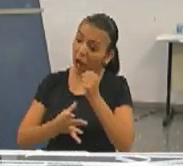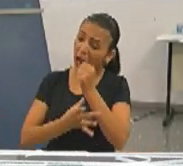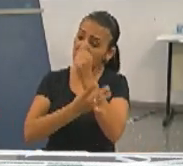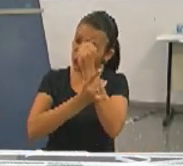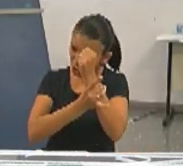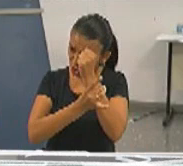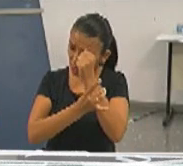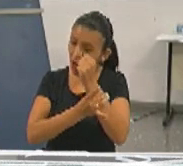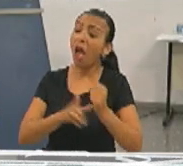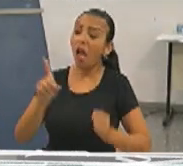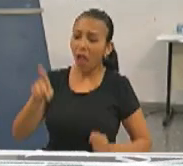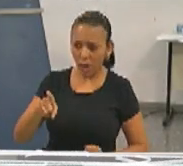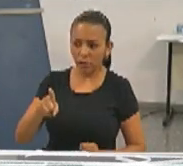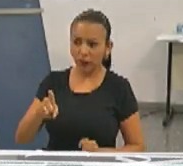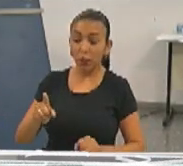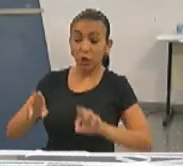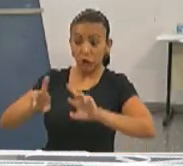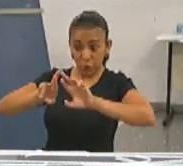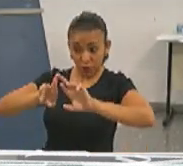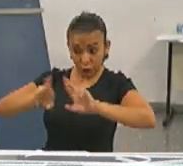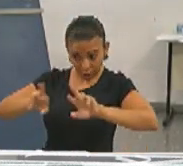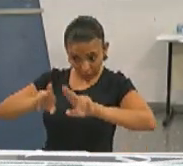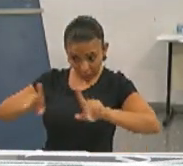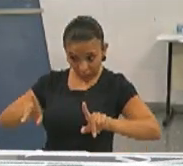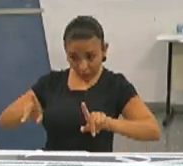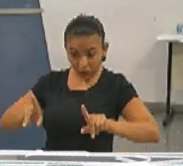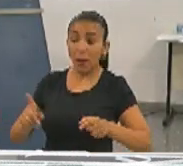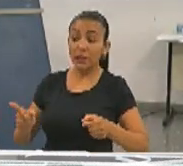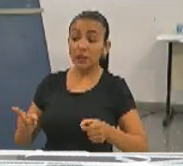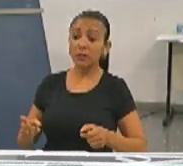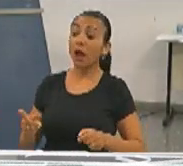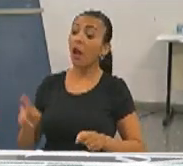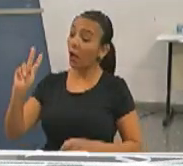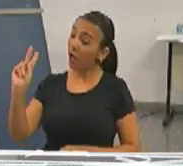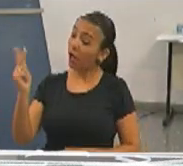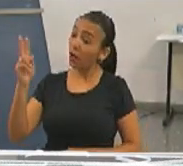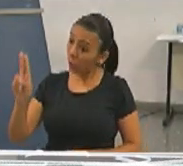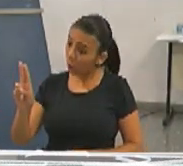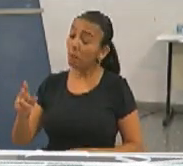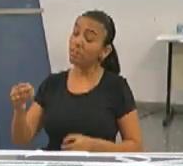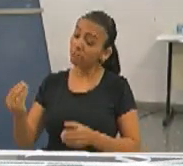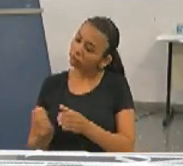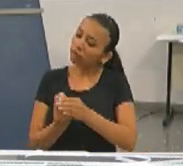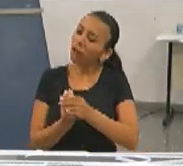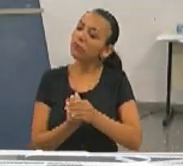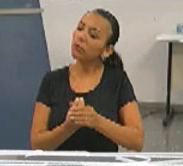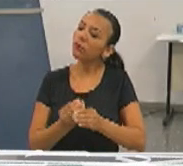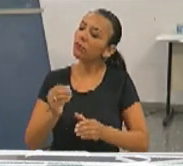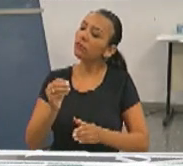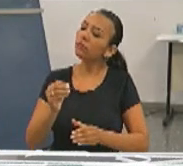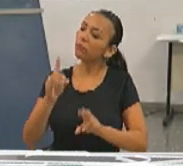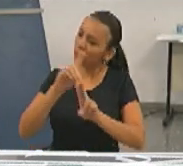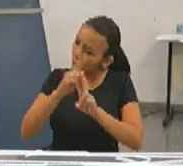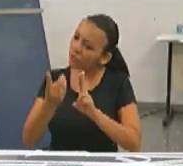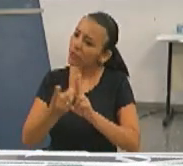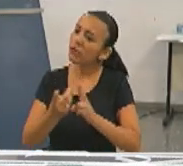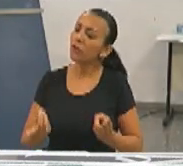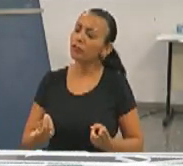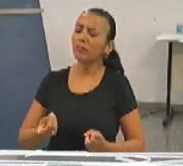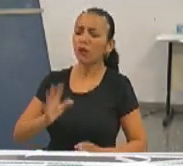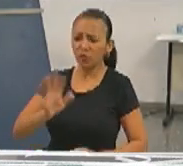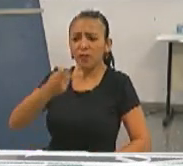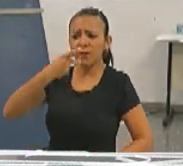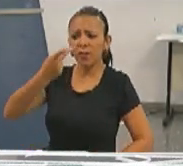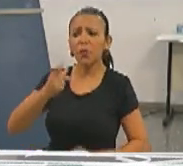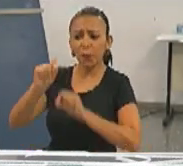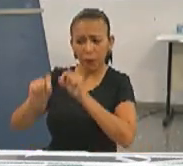embora sejam estruturas que estejam vinculadas, né, o HU é uma estrutura da universidade, né? E aquilo que eu falei lá no início, nós